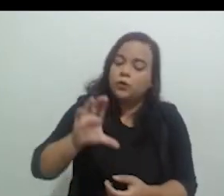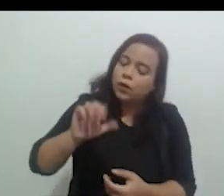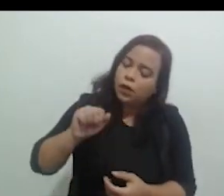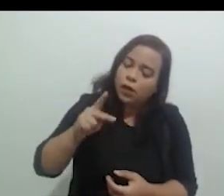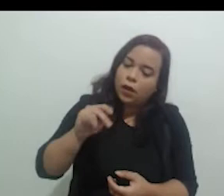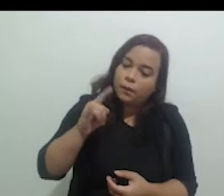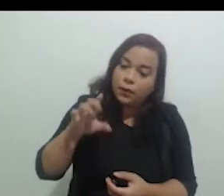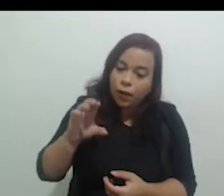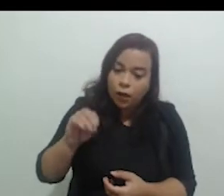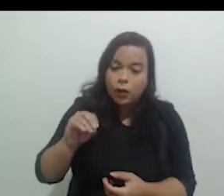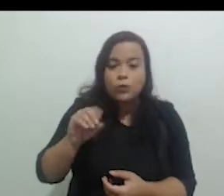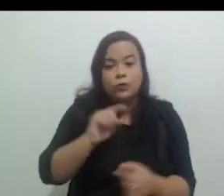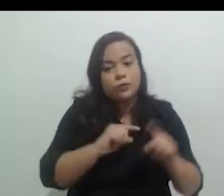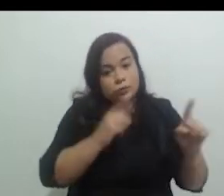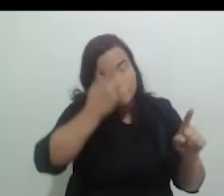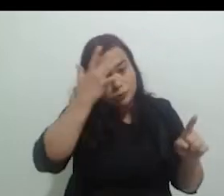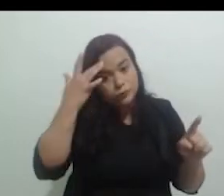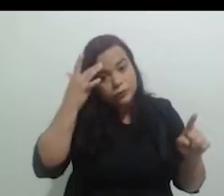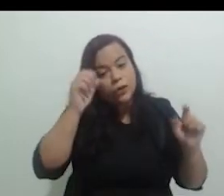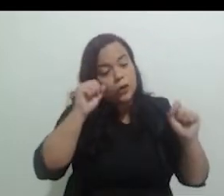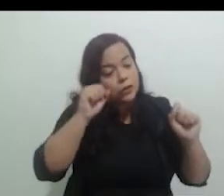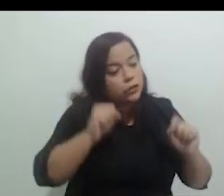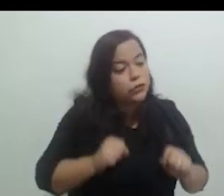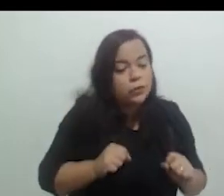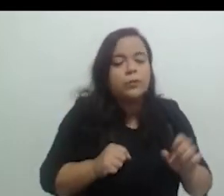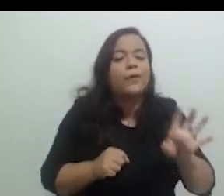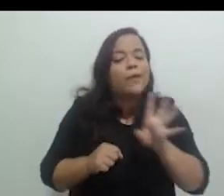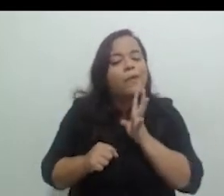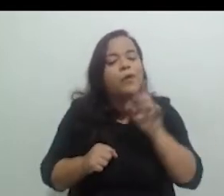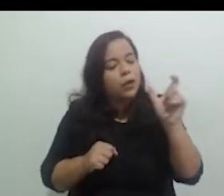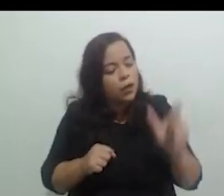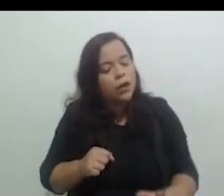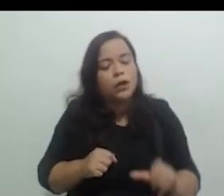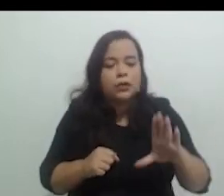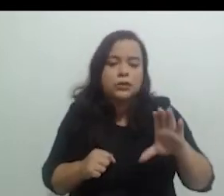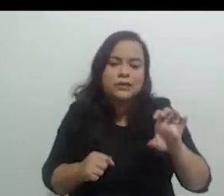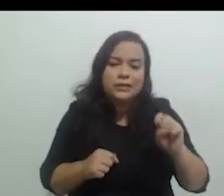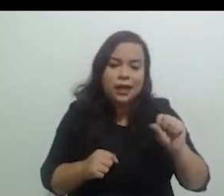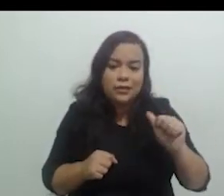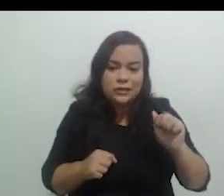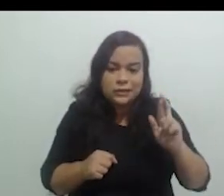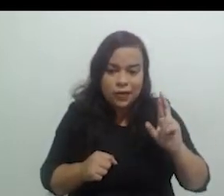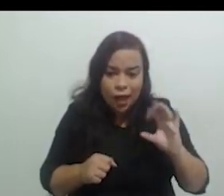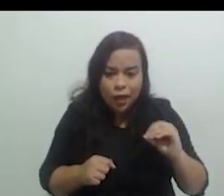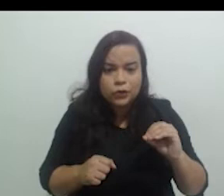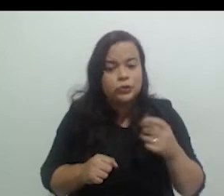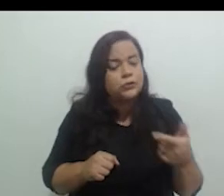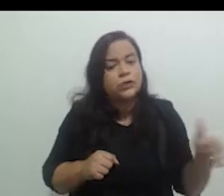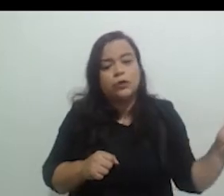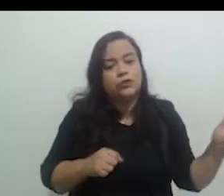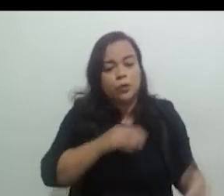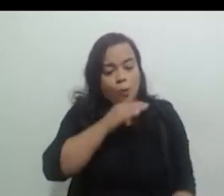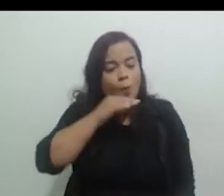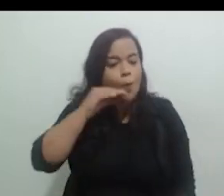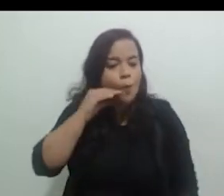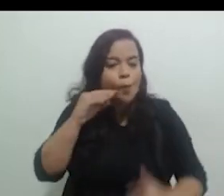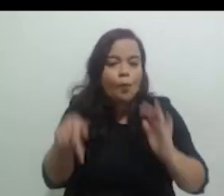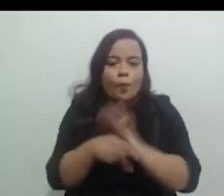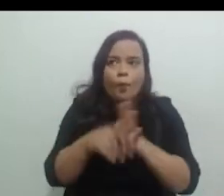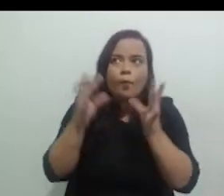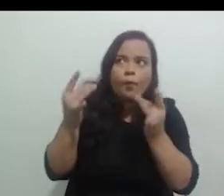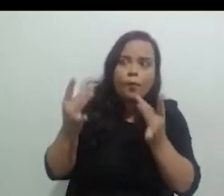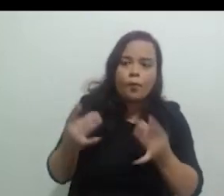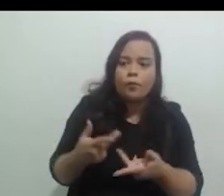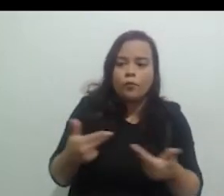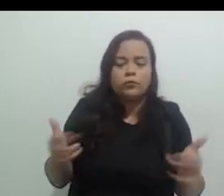Cesário, não havendo omissão de fatos. No tocante à ação rescisória, a